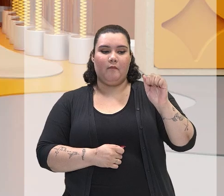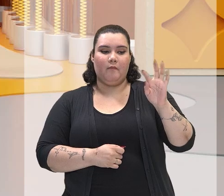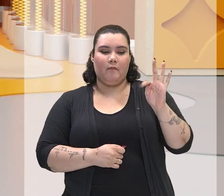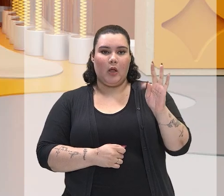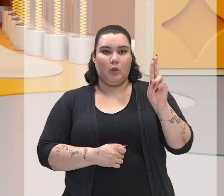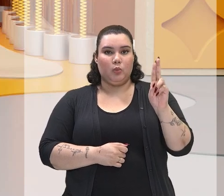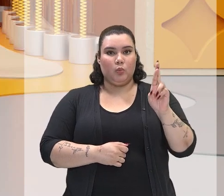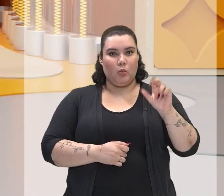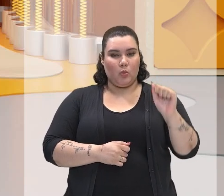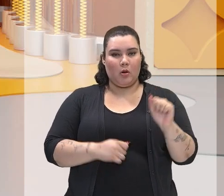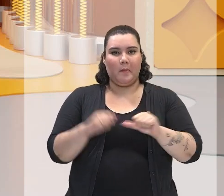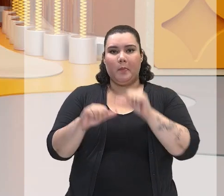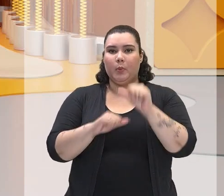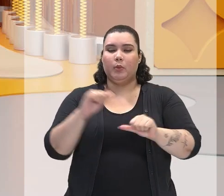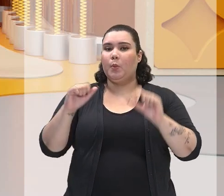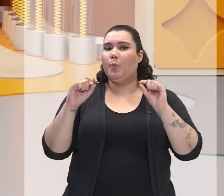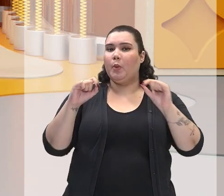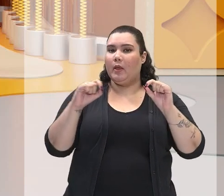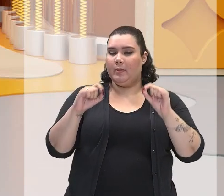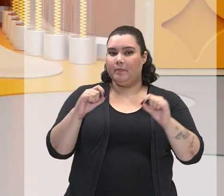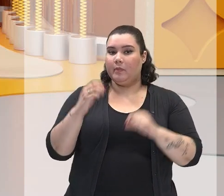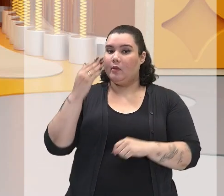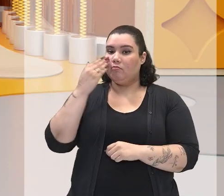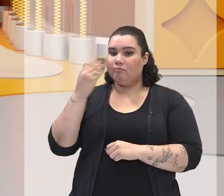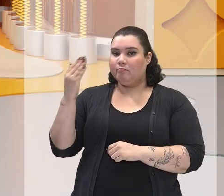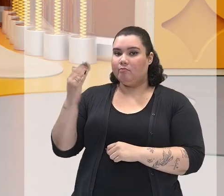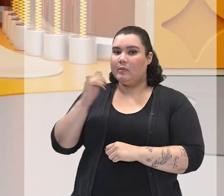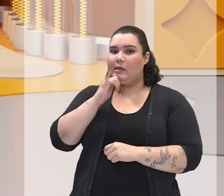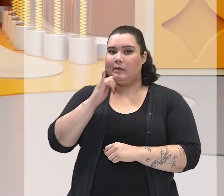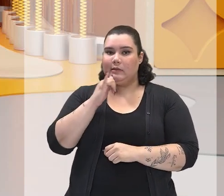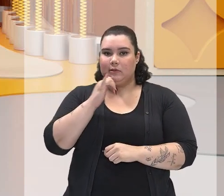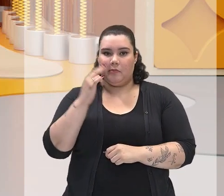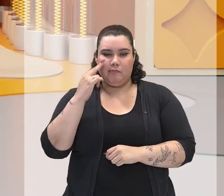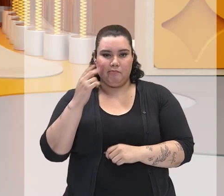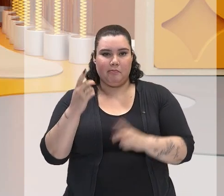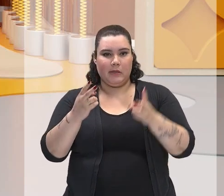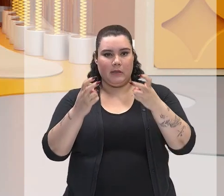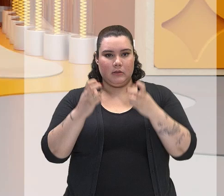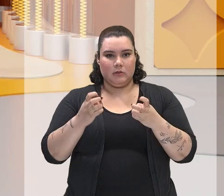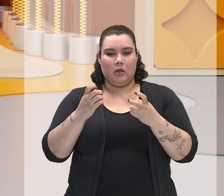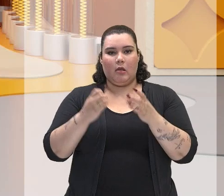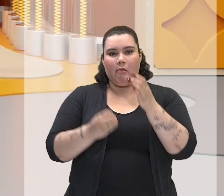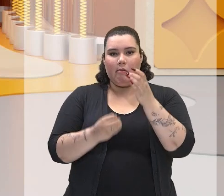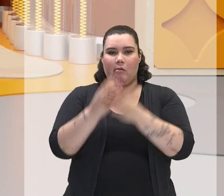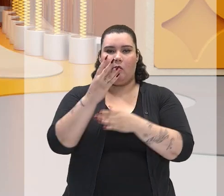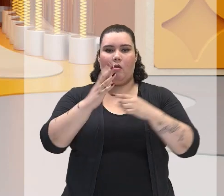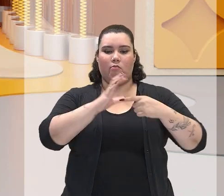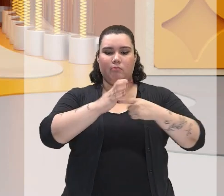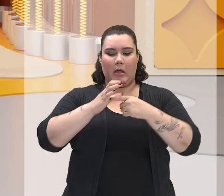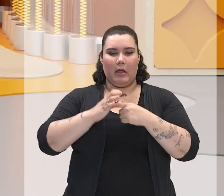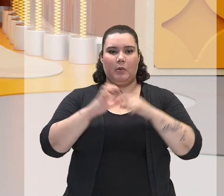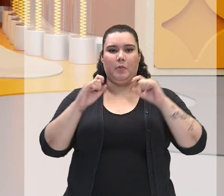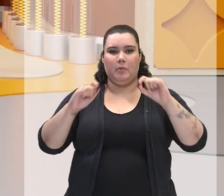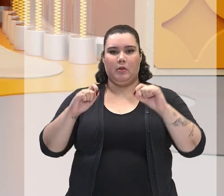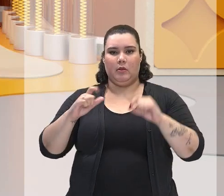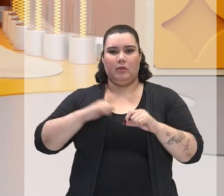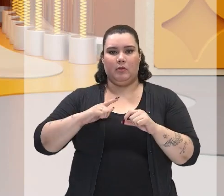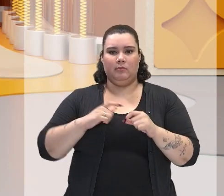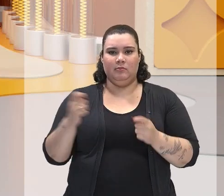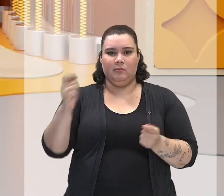Observa inicialmente aqui que nós temos, a exemplo aqui, esse tear mecânico que surgiu, que deu o título para a Inglaterra de berço da